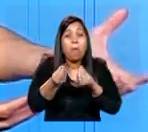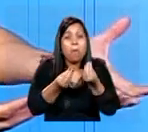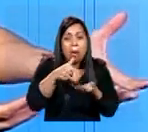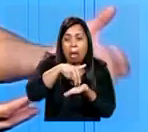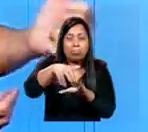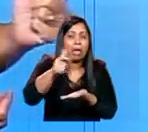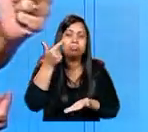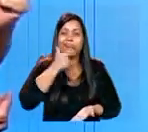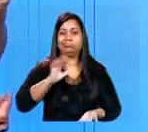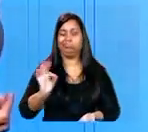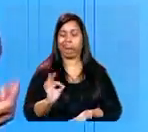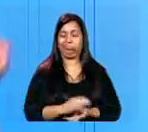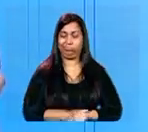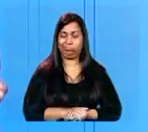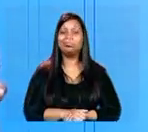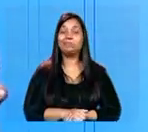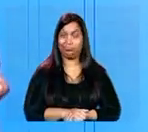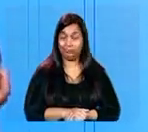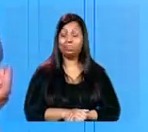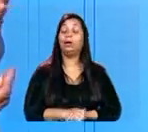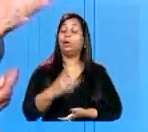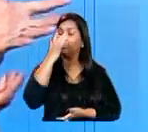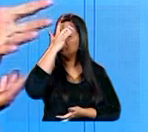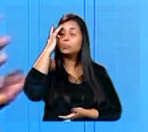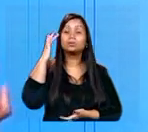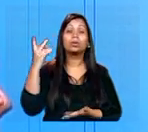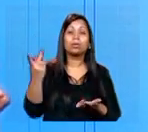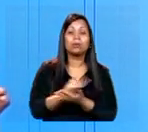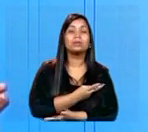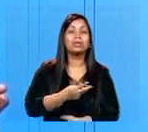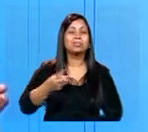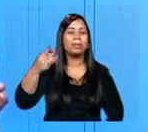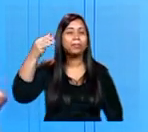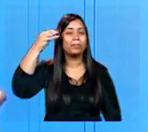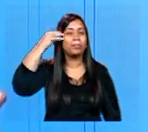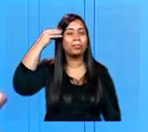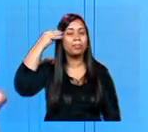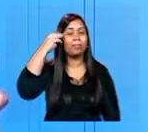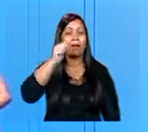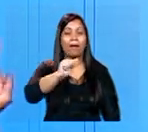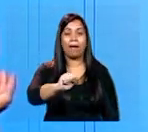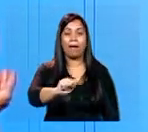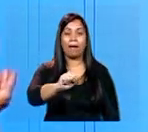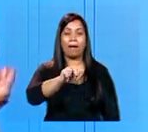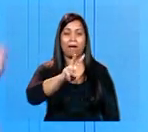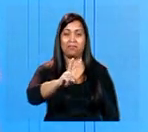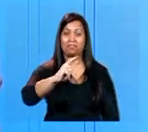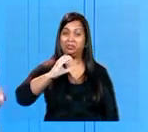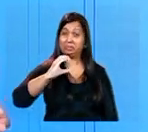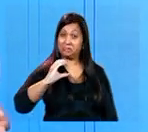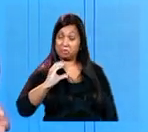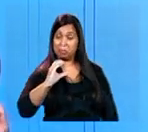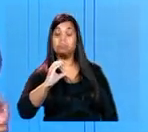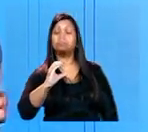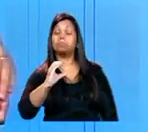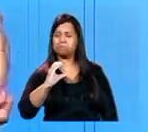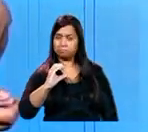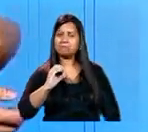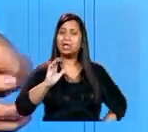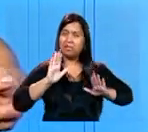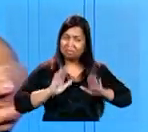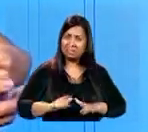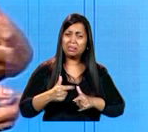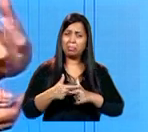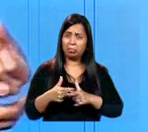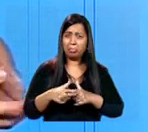ser locomovido. Paciente que sofre acidente vascular cerebral, né, os acidente vascular encefálico, que ficam